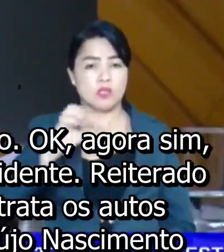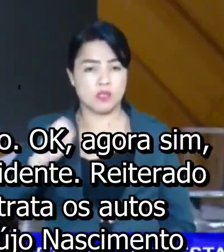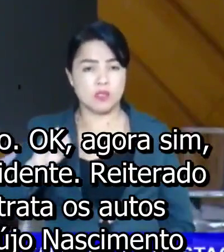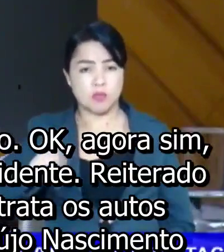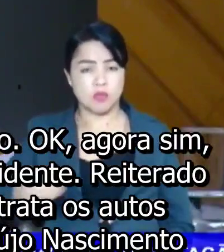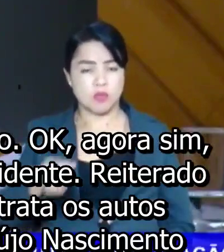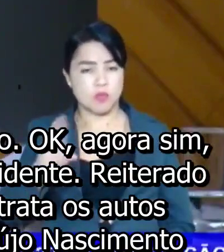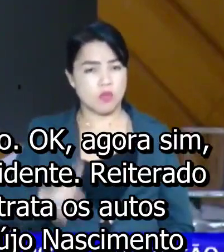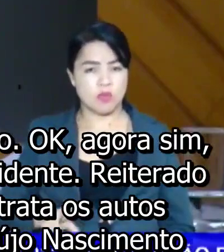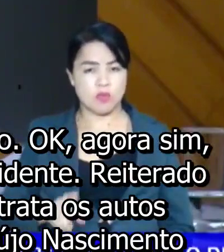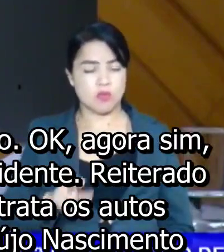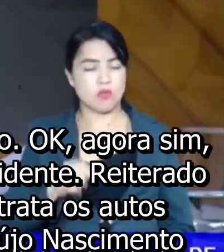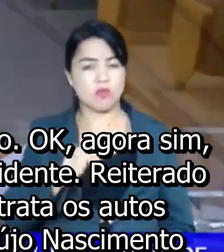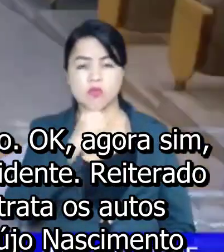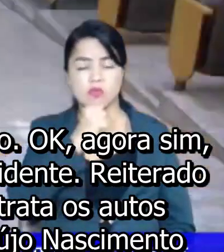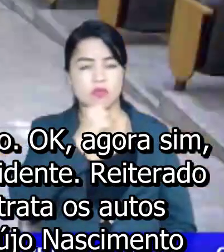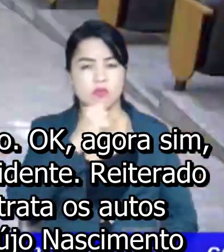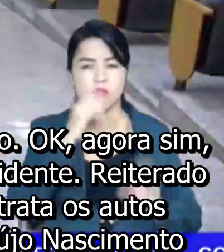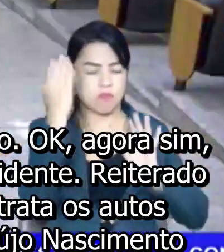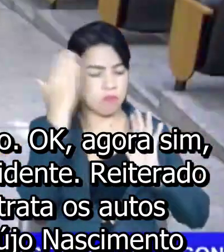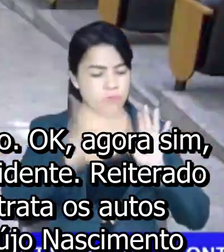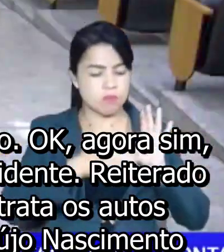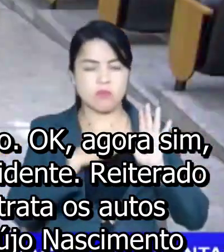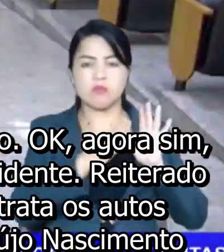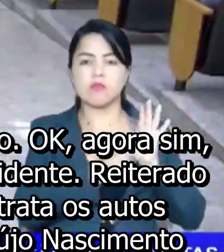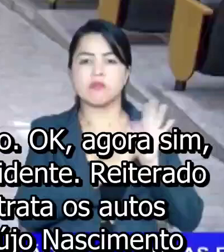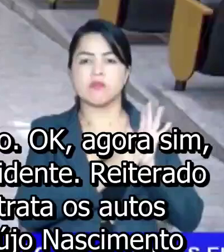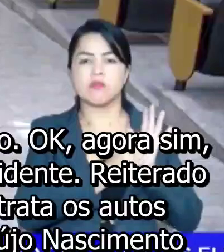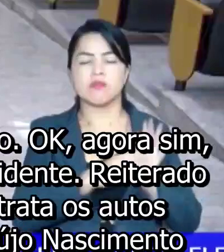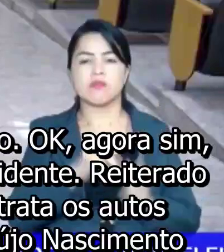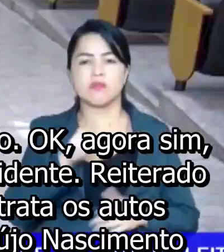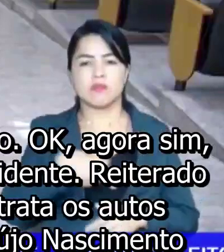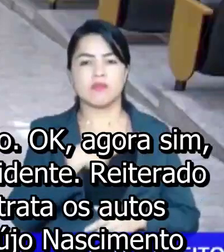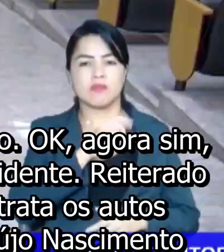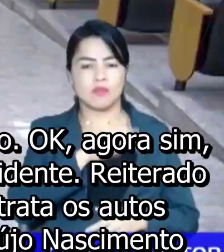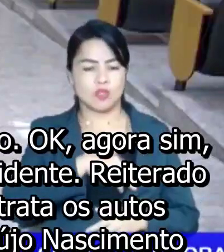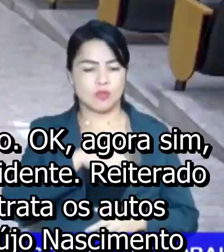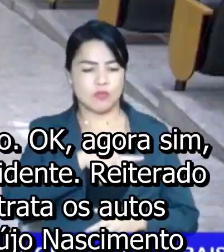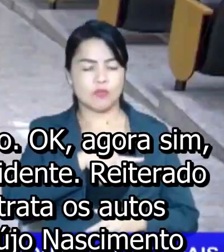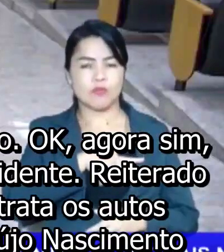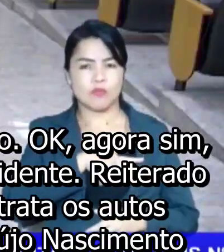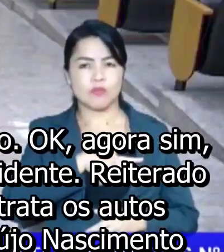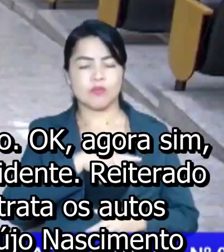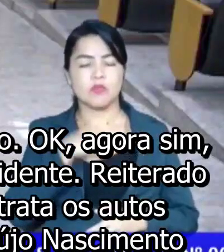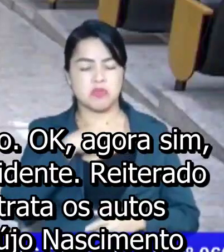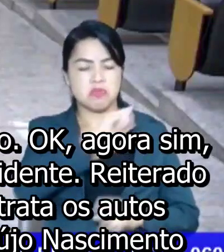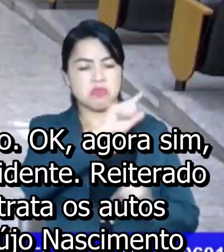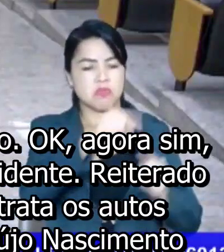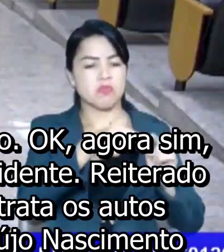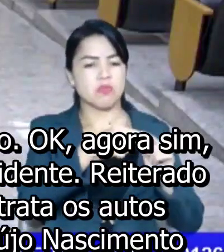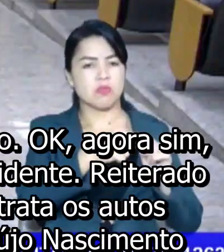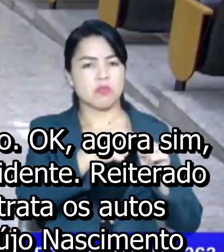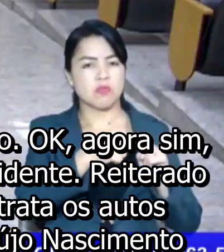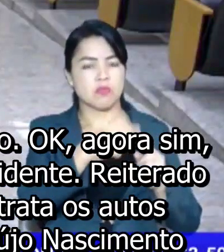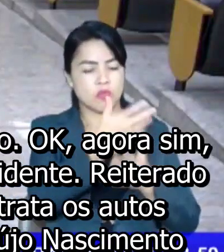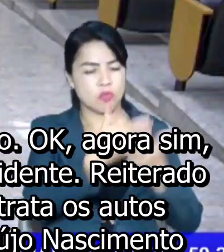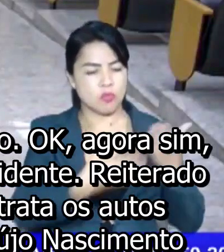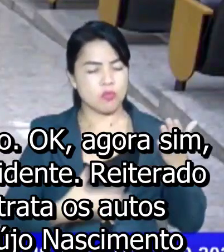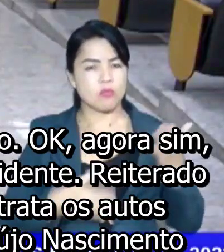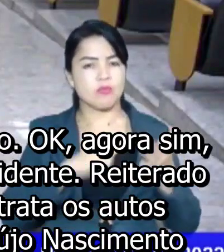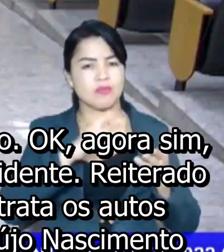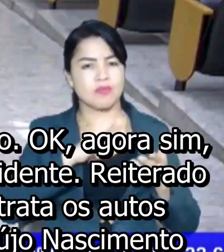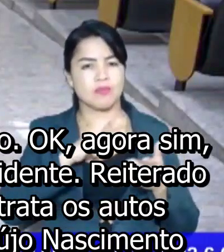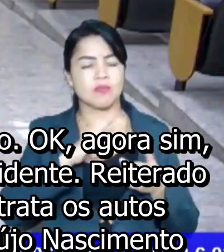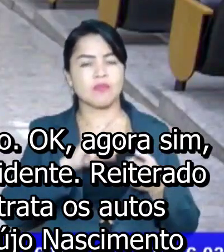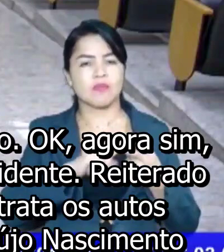não comprovadas. É o relatório. Ok, agora sim, doutor Imagem Pablo, ampla do plenário. Reitero o parecer, senhor presidente. reiterado, a relatora